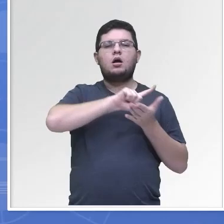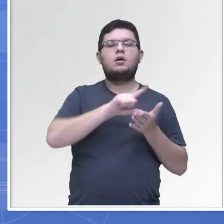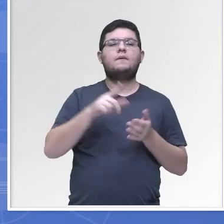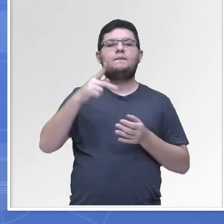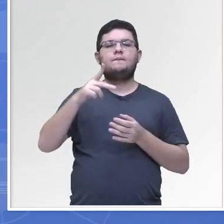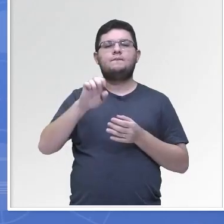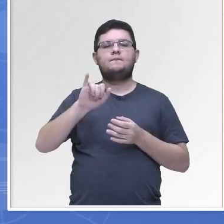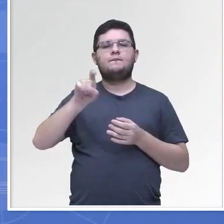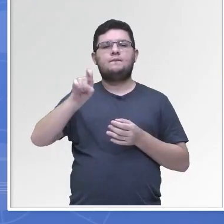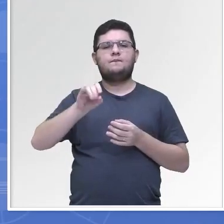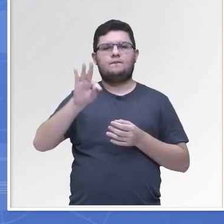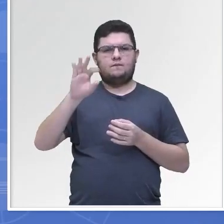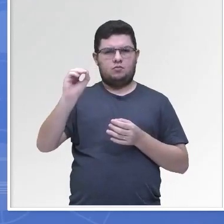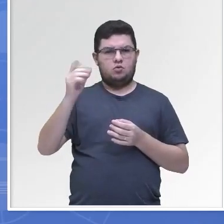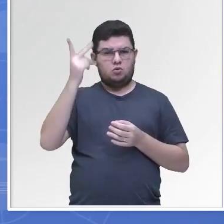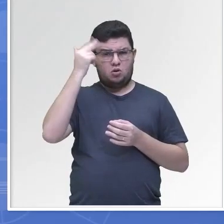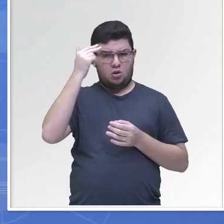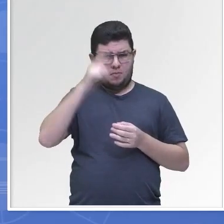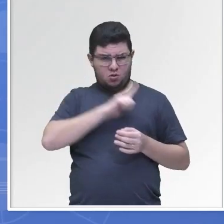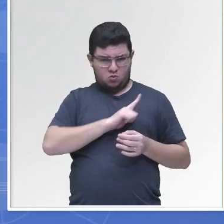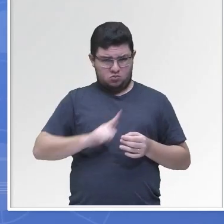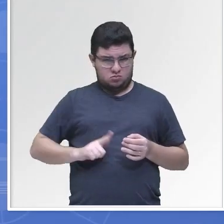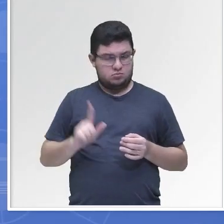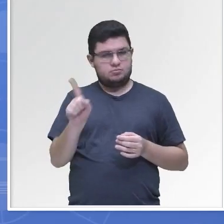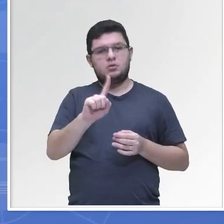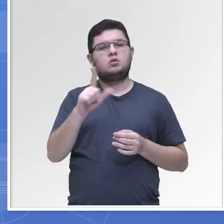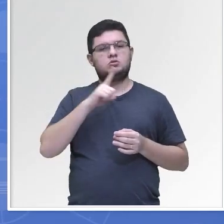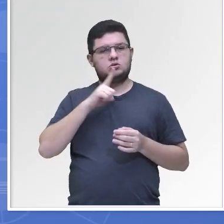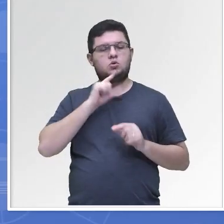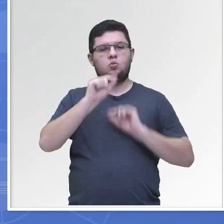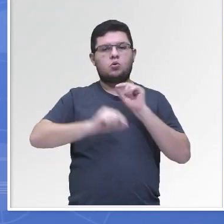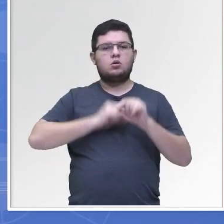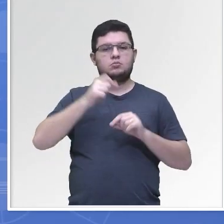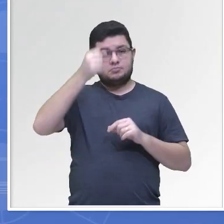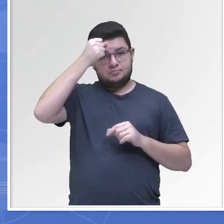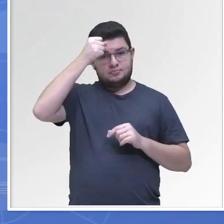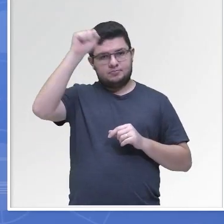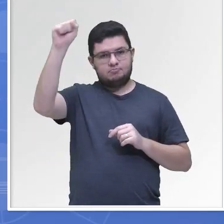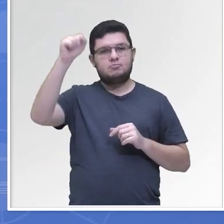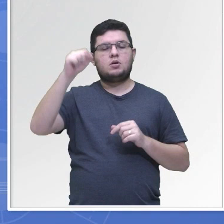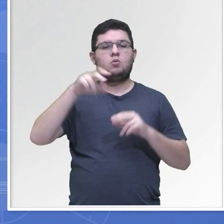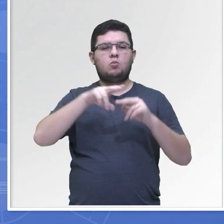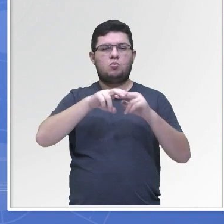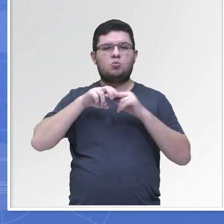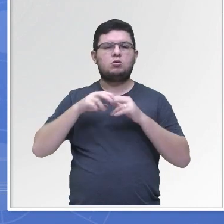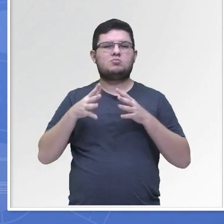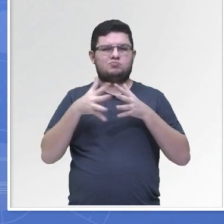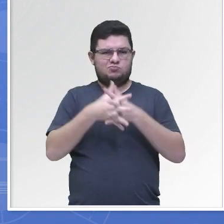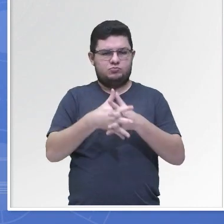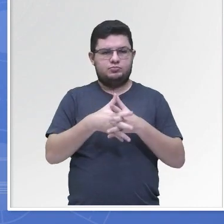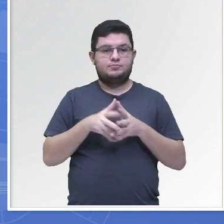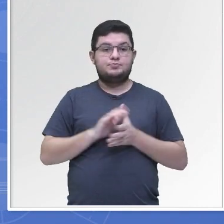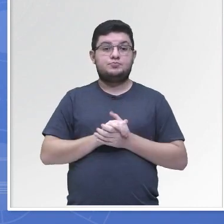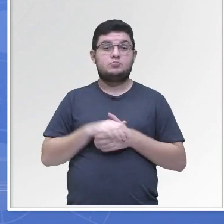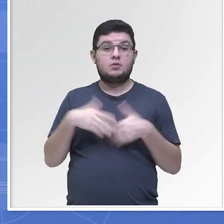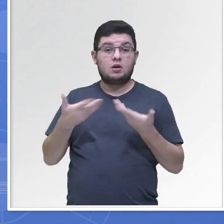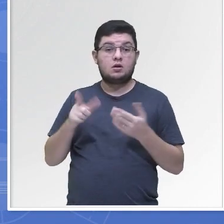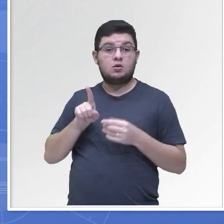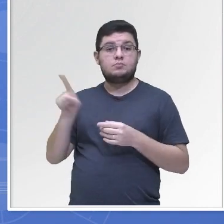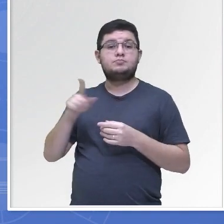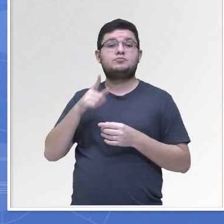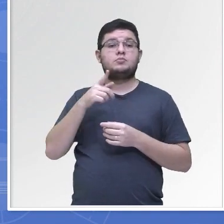nesse processo, tá bom? Olha aí, usando de sua habilidade política, Prudente de Moraes conseguiu pacificar o cenário